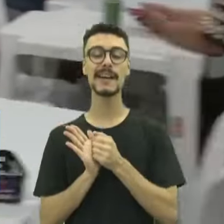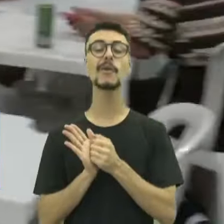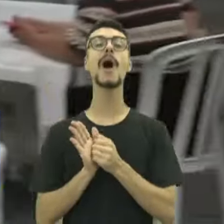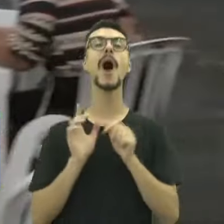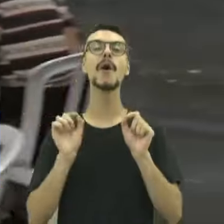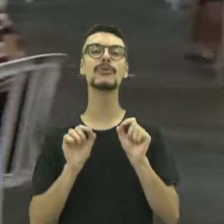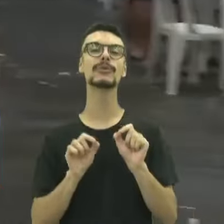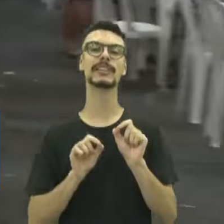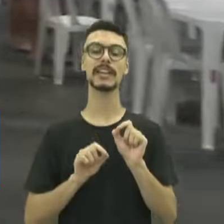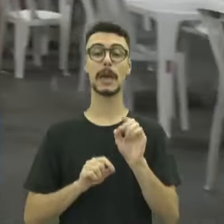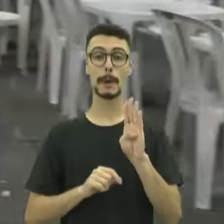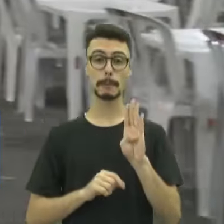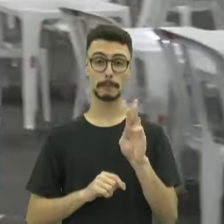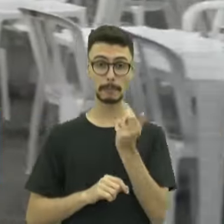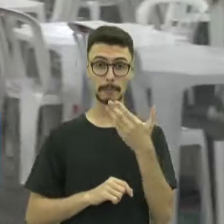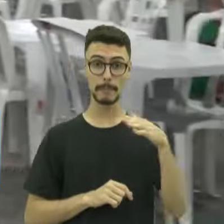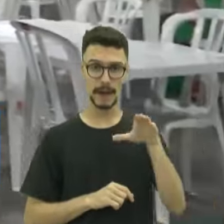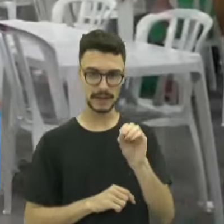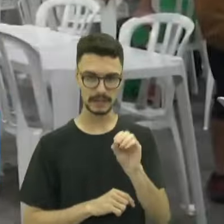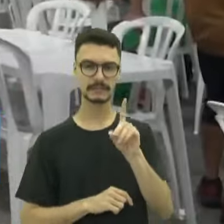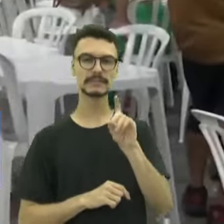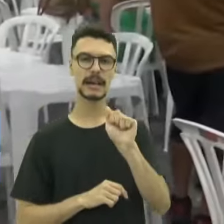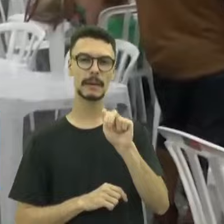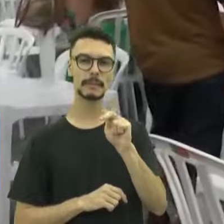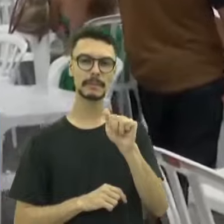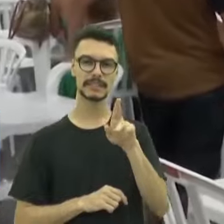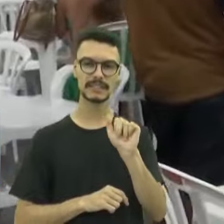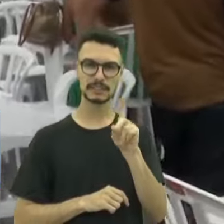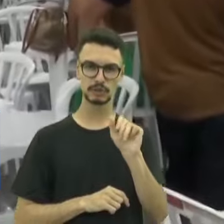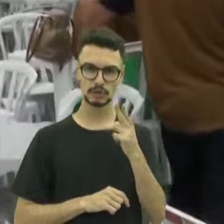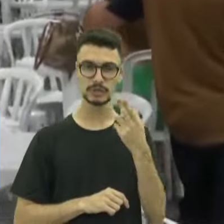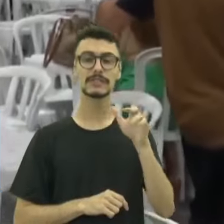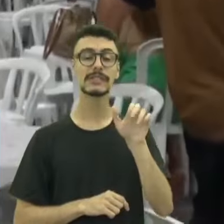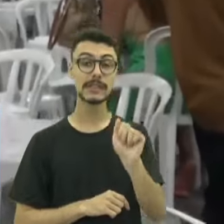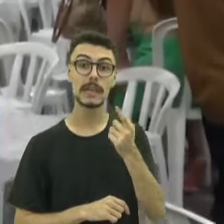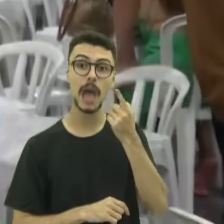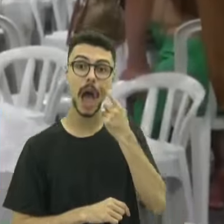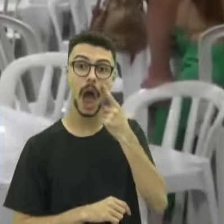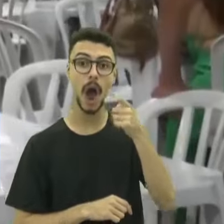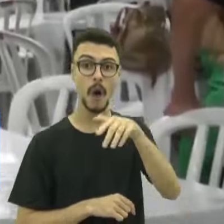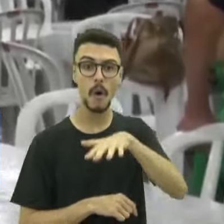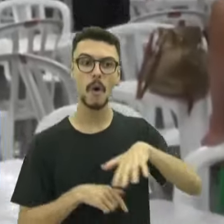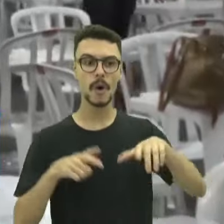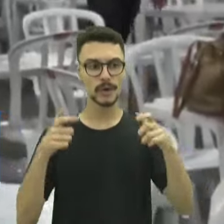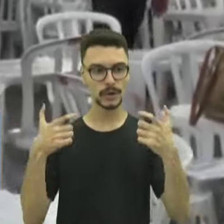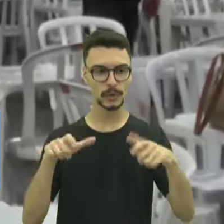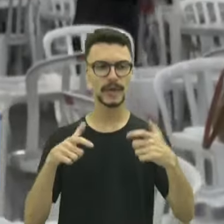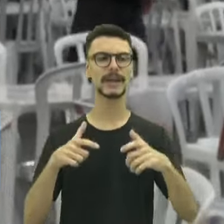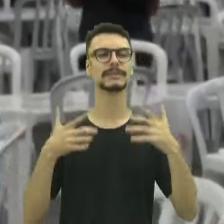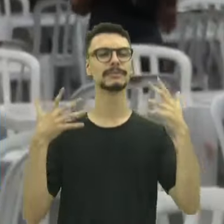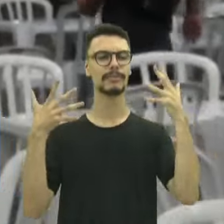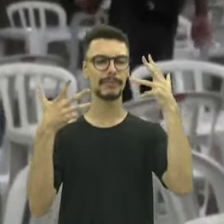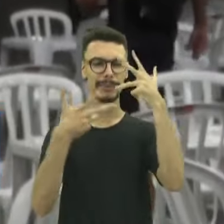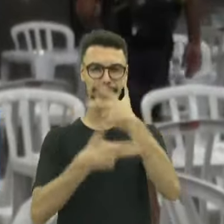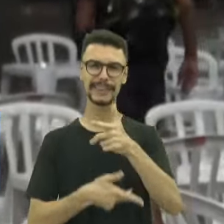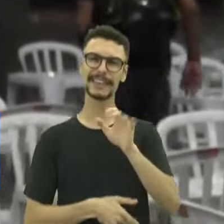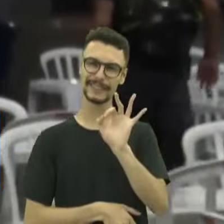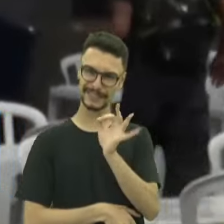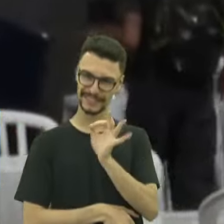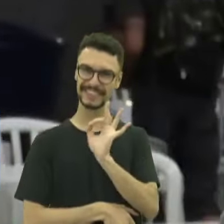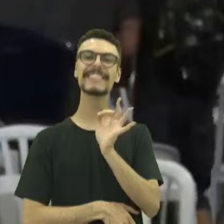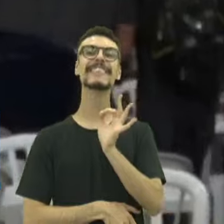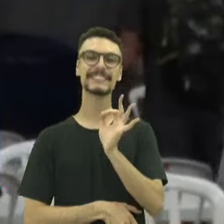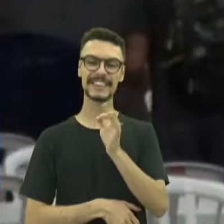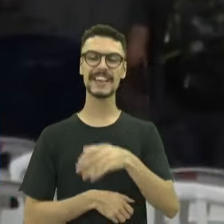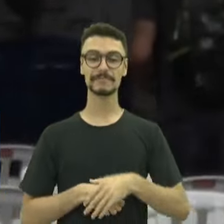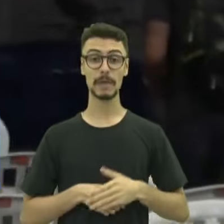Show nacional com quem? Com Barões da Pisadinha. Olha só o palco lá, gente, que palco bonito, hein? Palco bonito, logo,